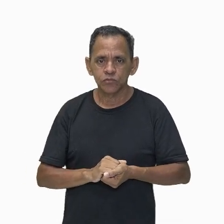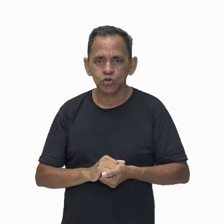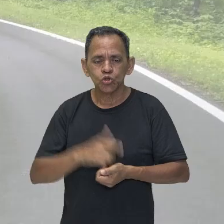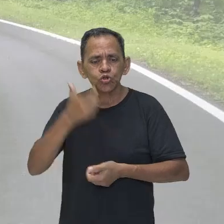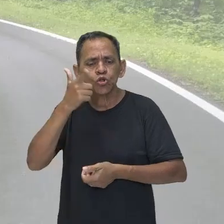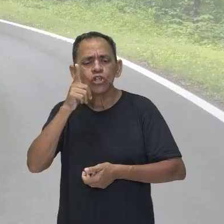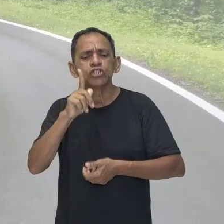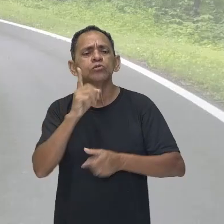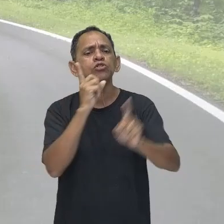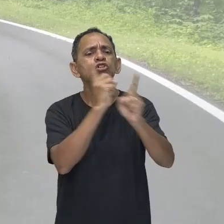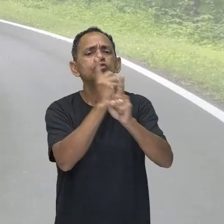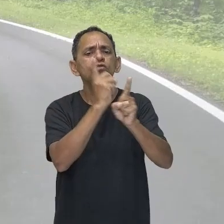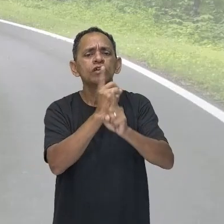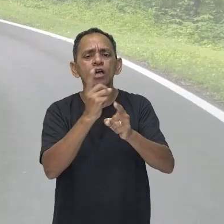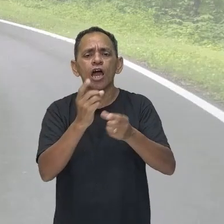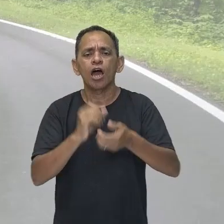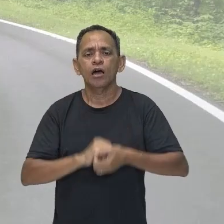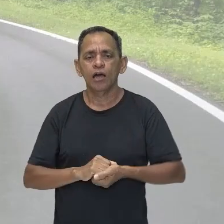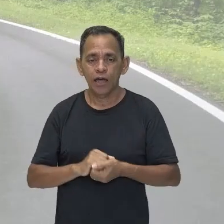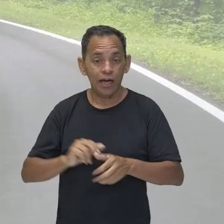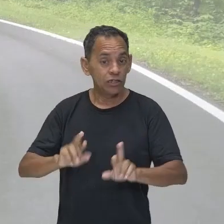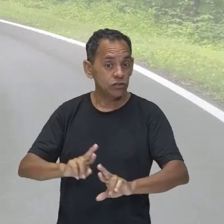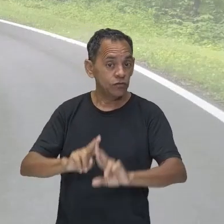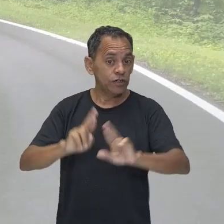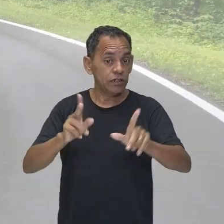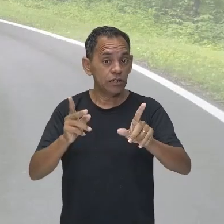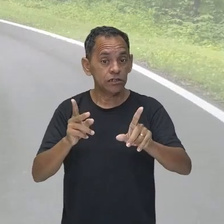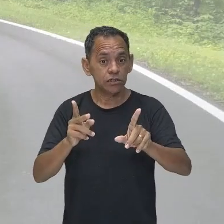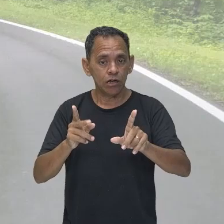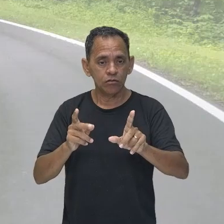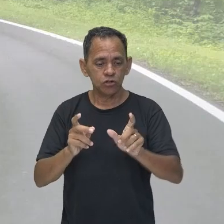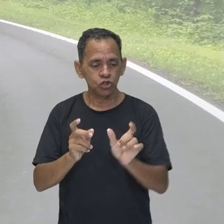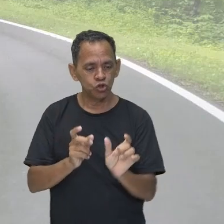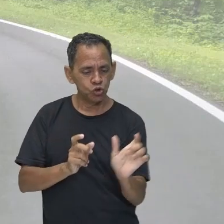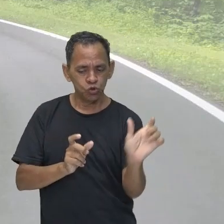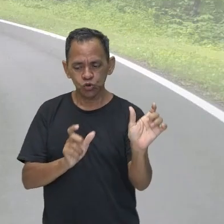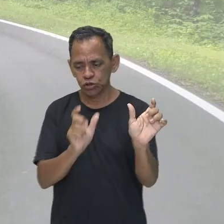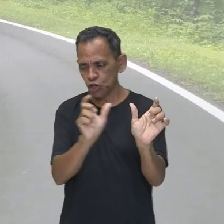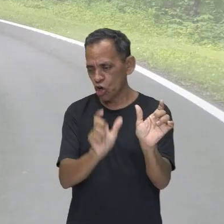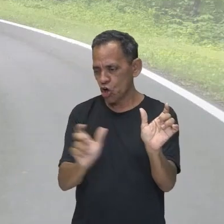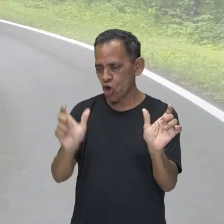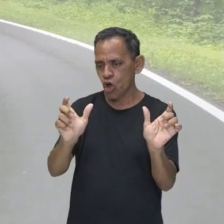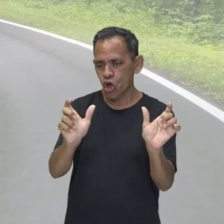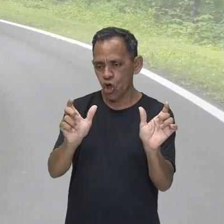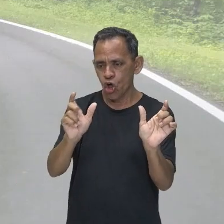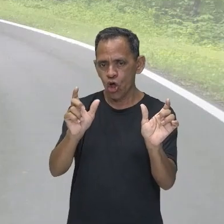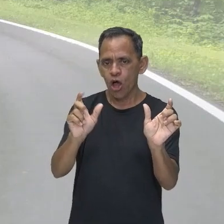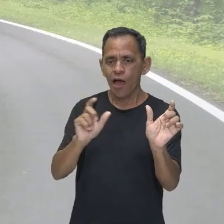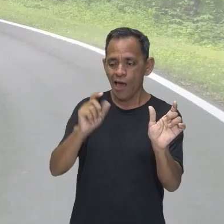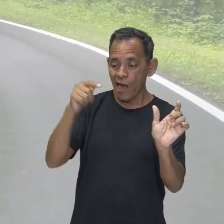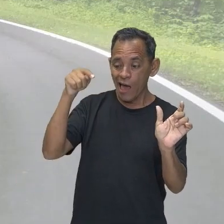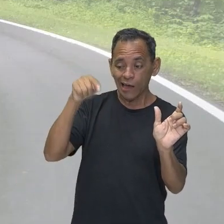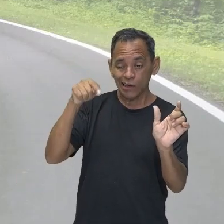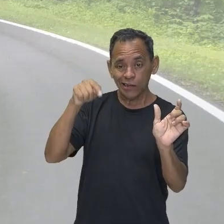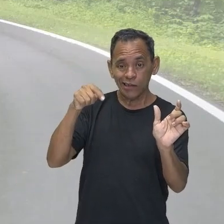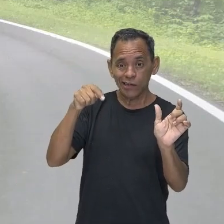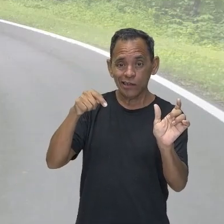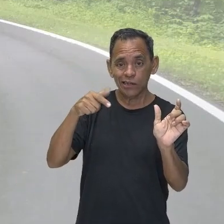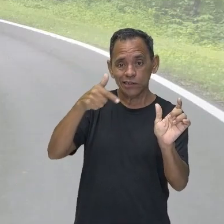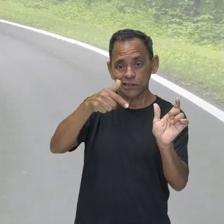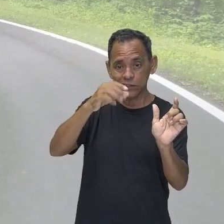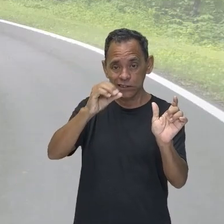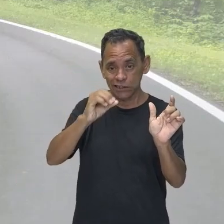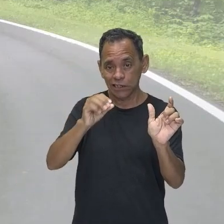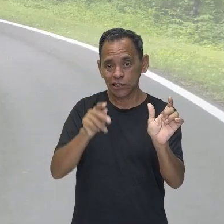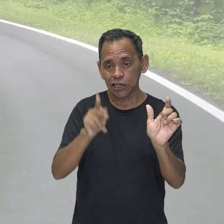movimento progressivo, no retrógrado, é que o corpo que está com uma velocidade positiva de 70 km por hora e o corpo que